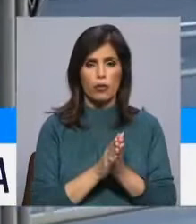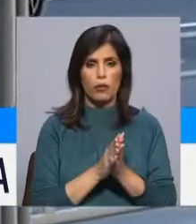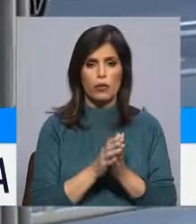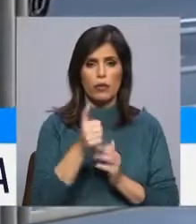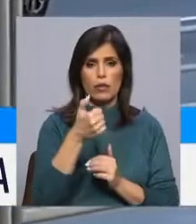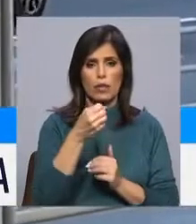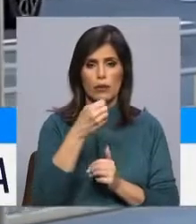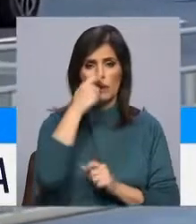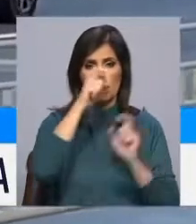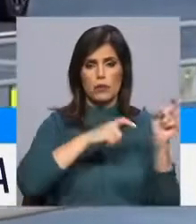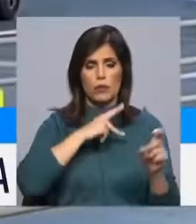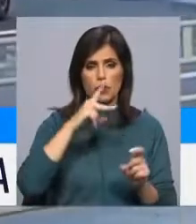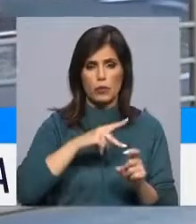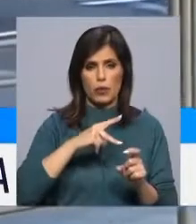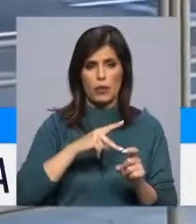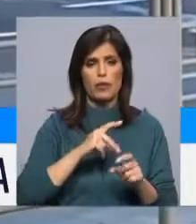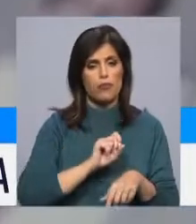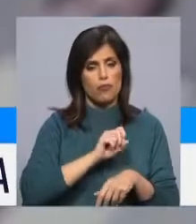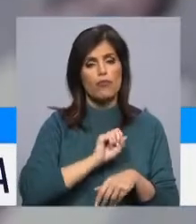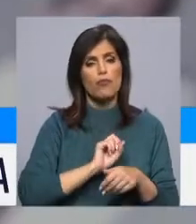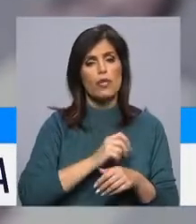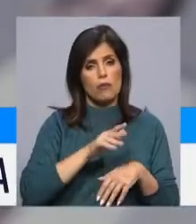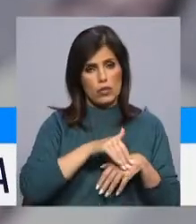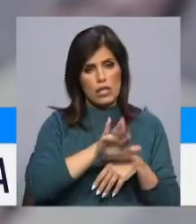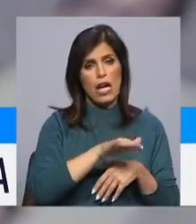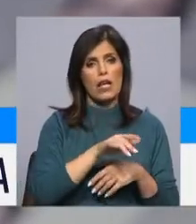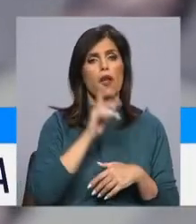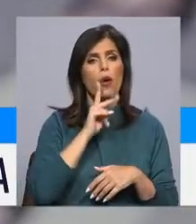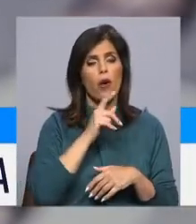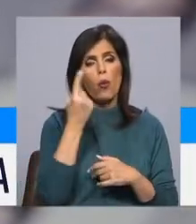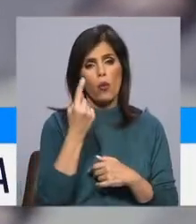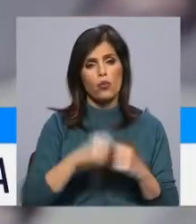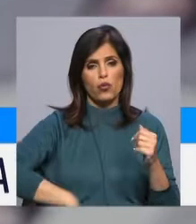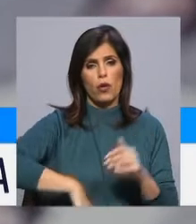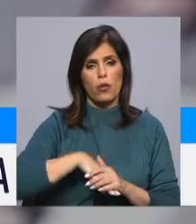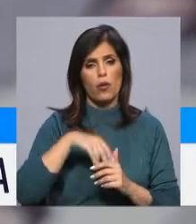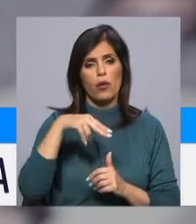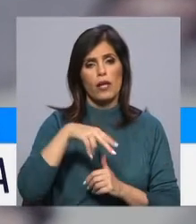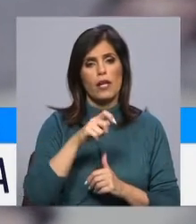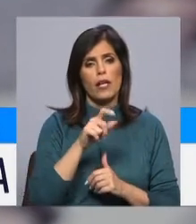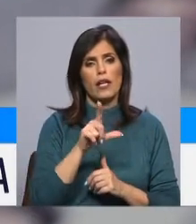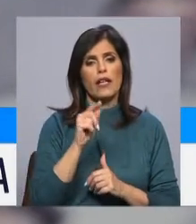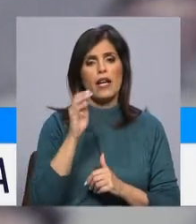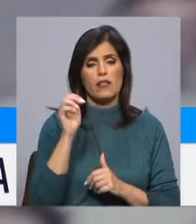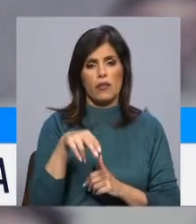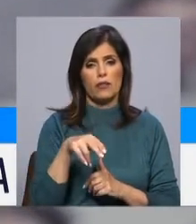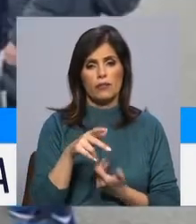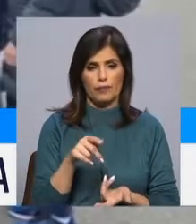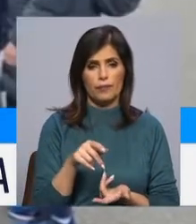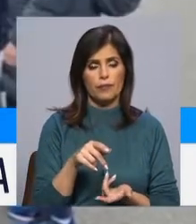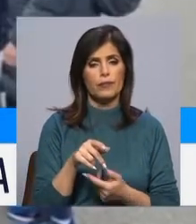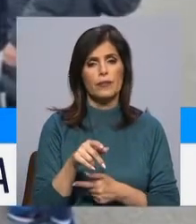50 os portugueses que conseguiram sair da Ucrânia um deles é o jogador Nélson Monte do dnipro